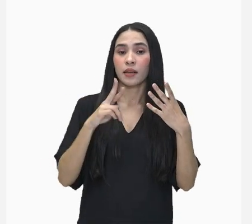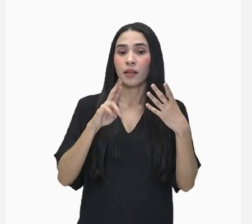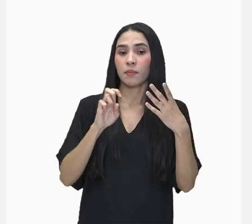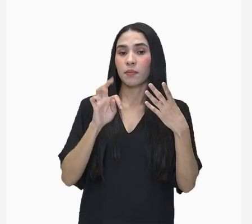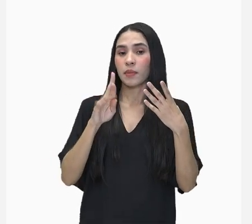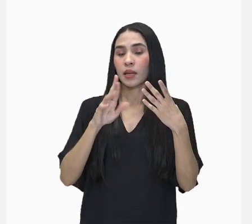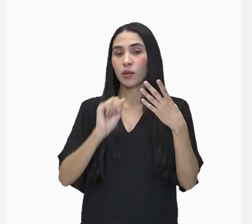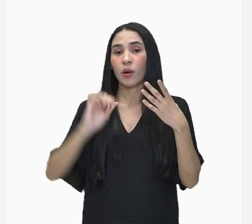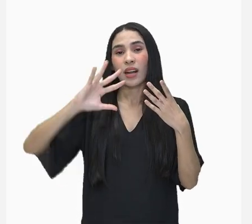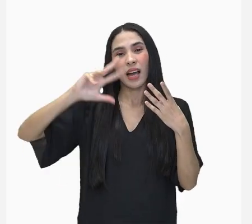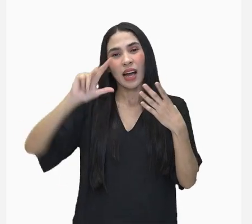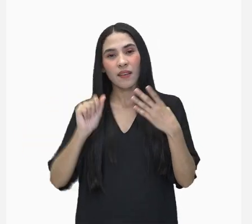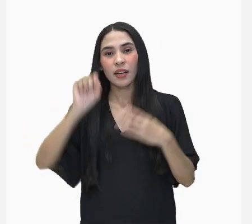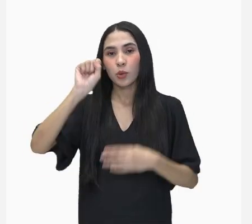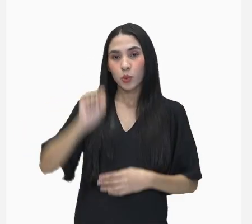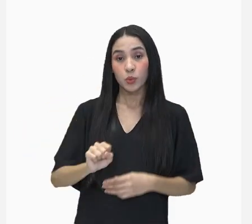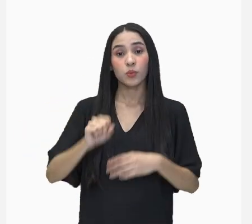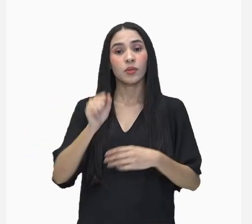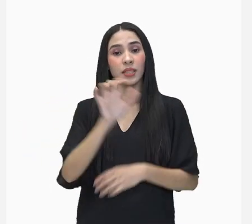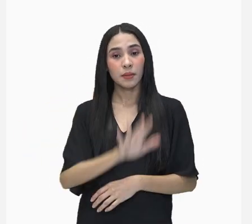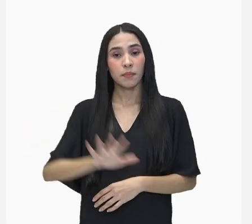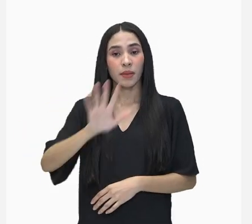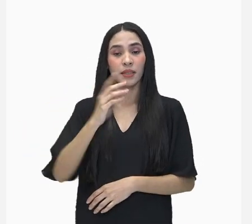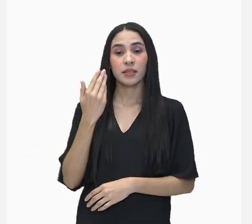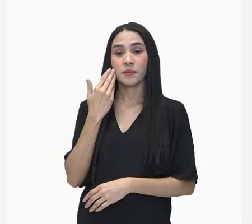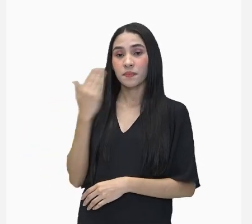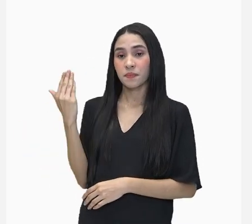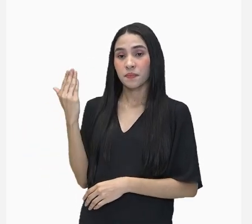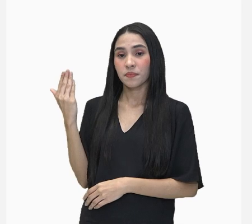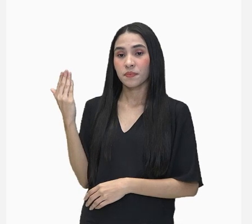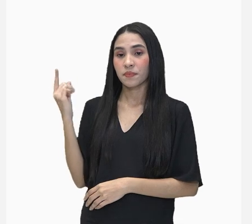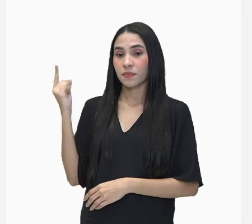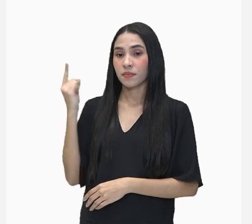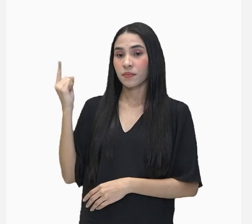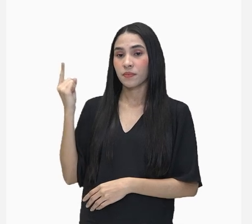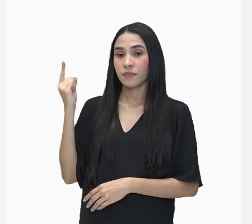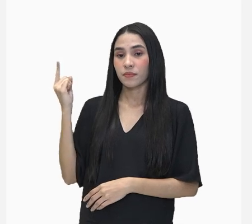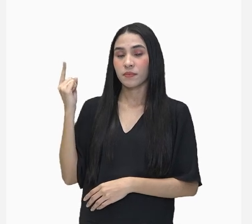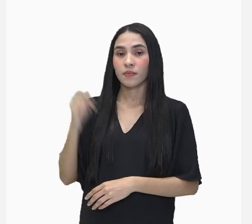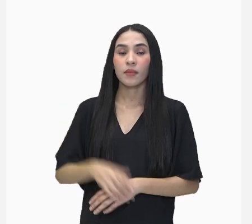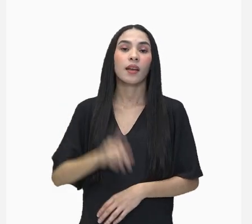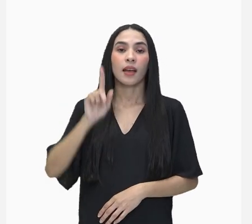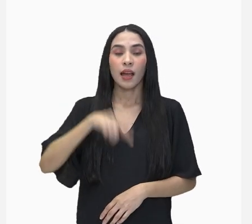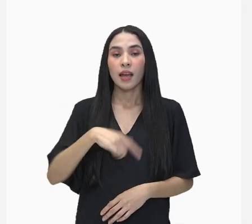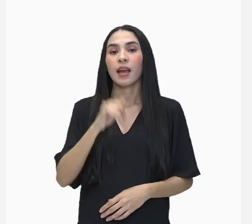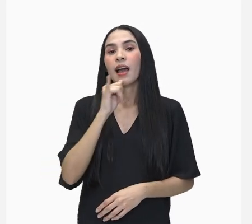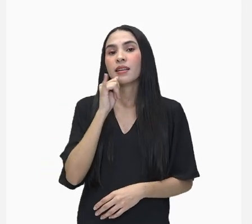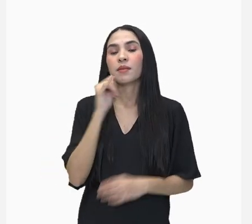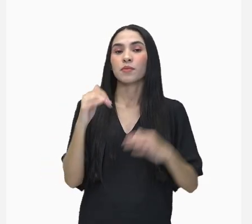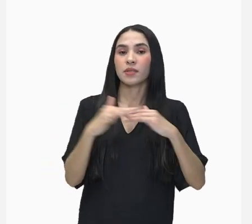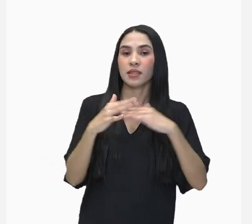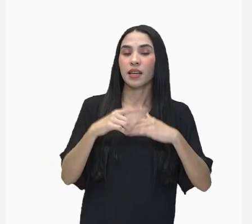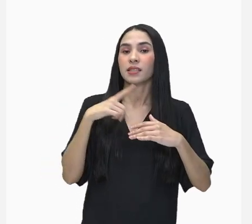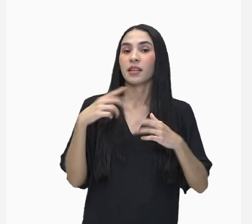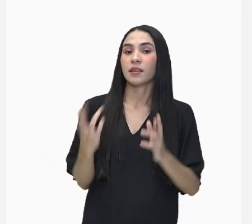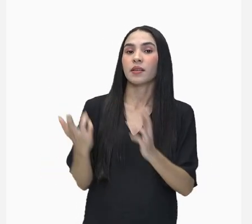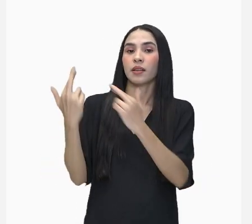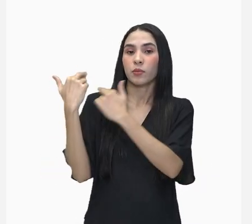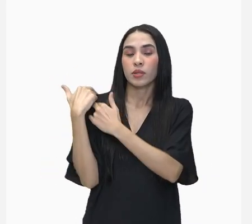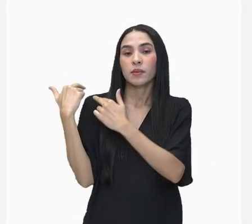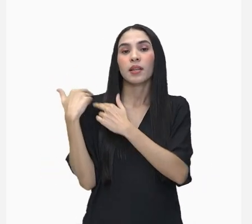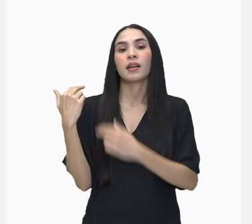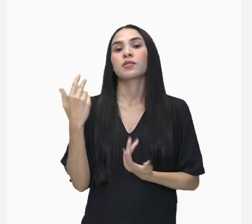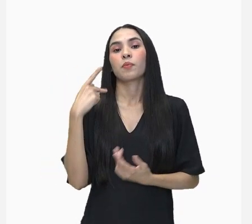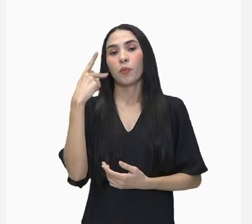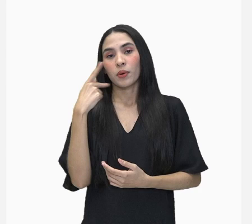E aí nós temos uma imagem mostrando Washington DC, que é um exemplo de cidade que tem função